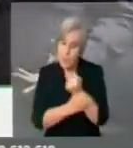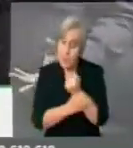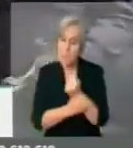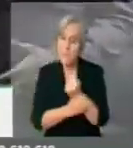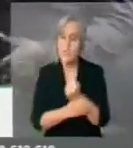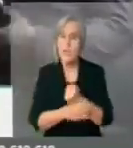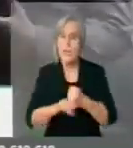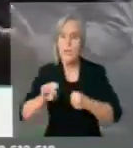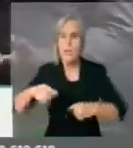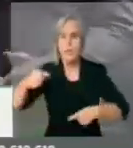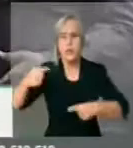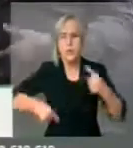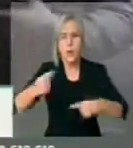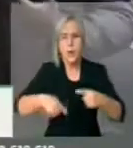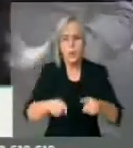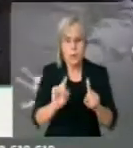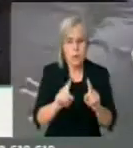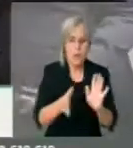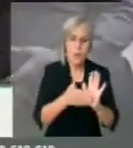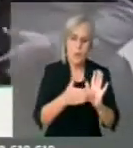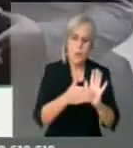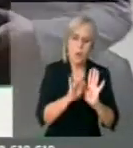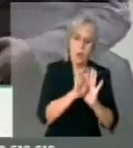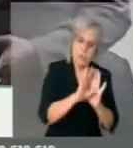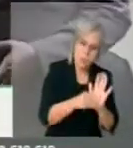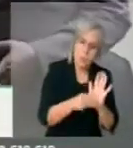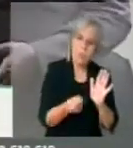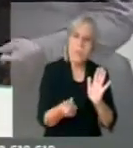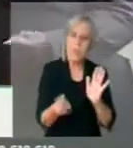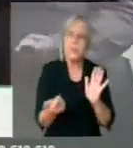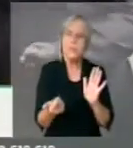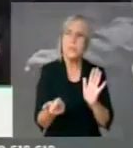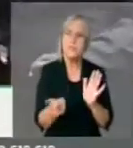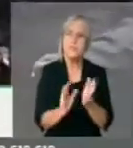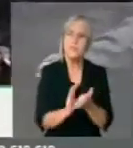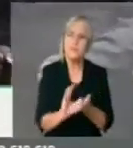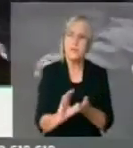do debate, nas propostas de emendas que possamos fazer